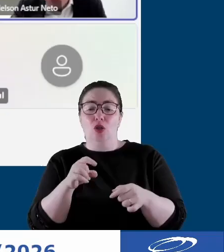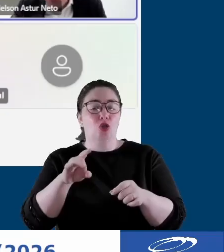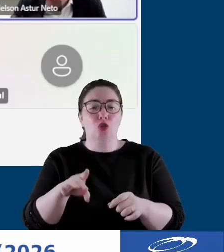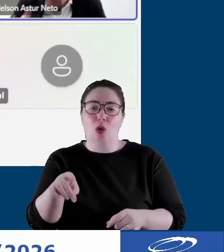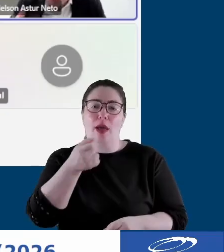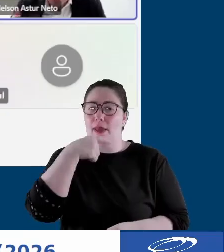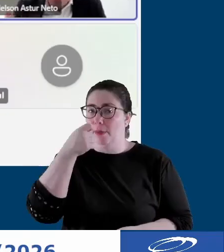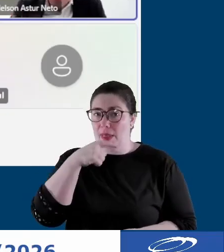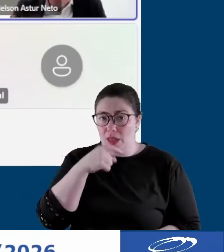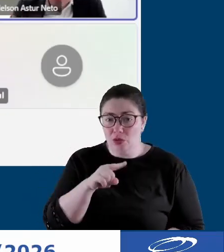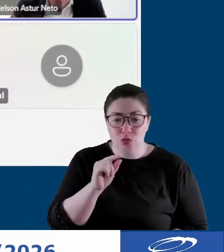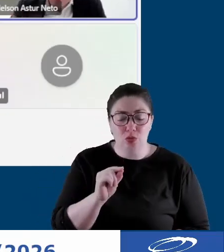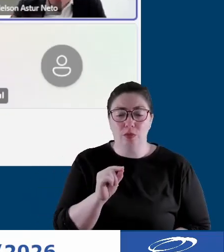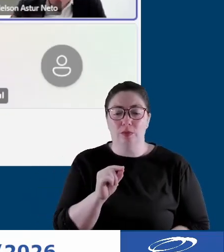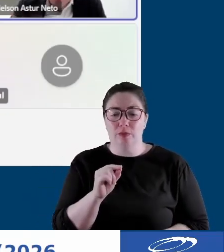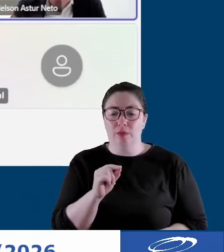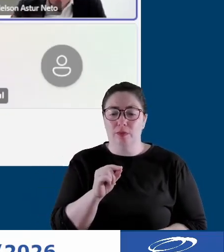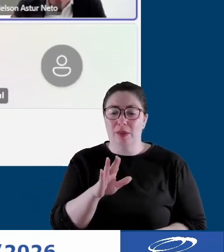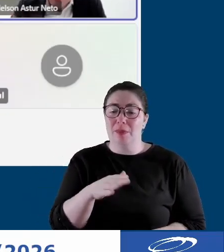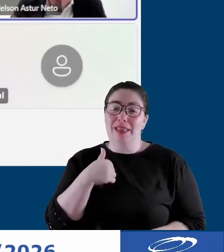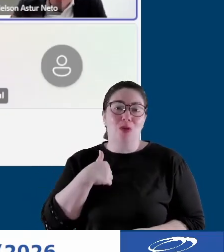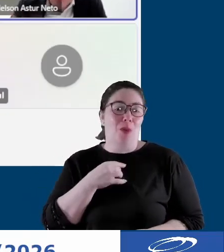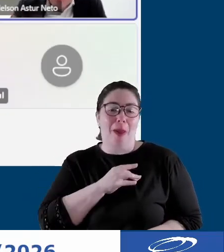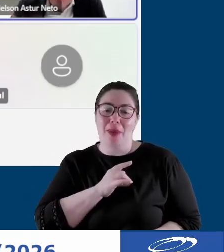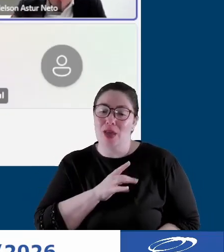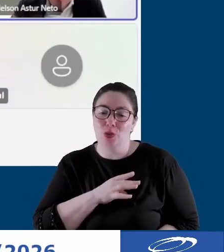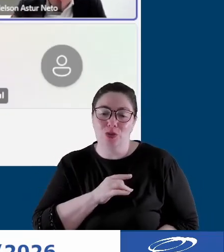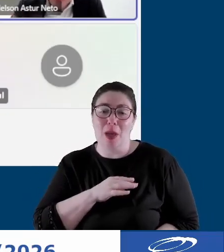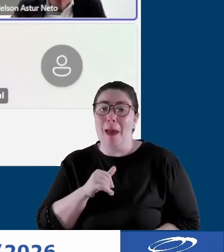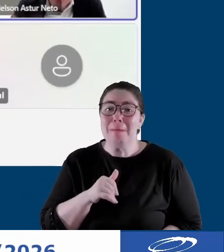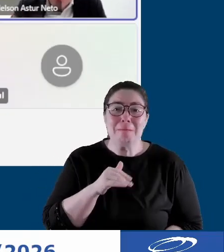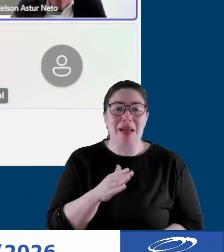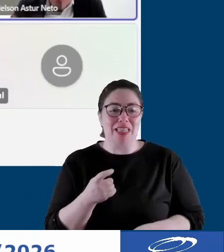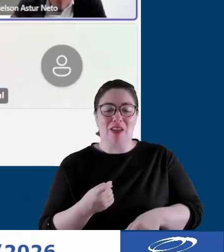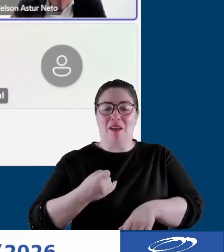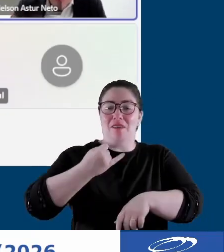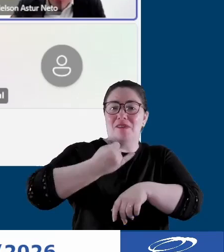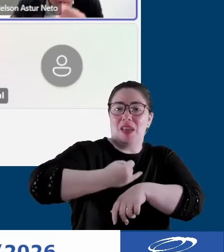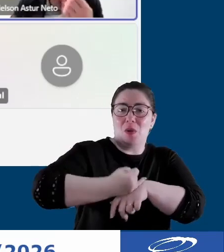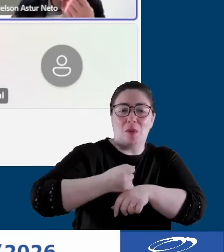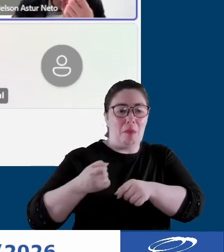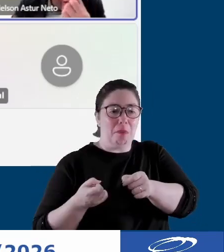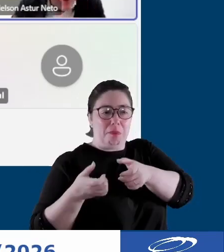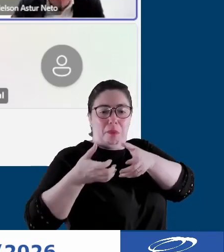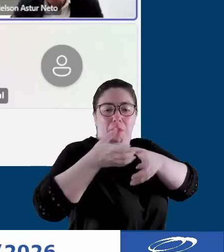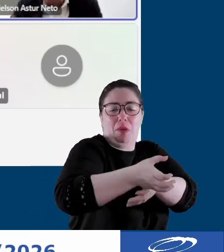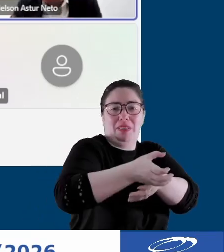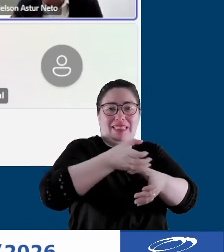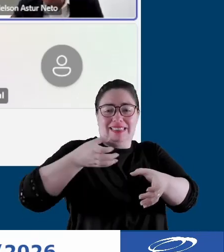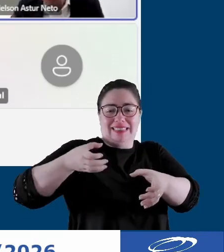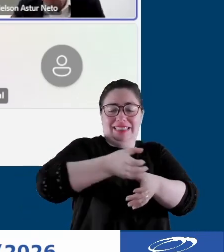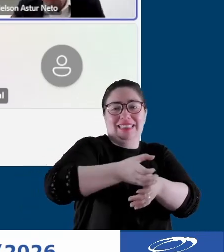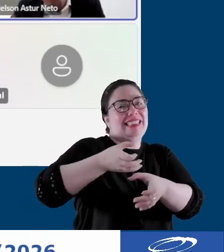lateral, com aquele medo de colocar mais metal na região da infecção, a gente tirou o enxerto do osso ilíaco por uma